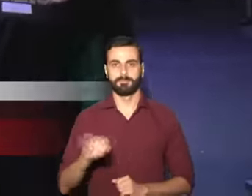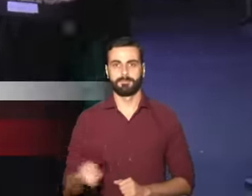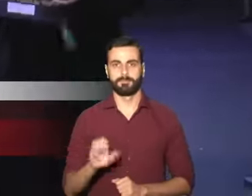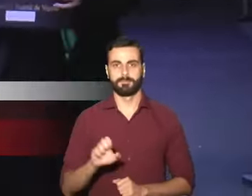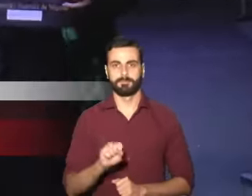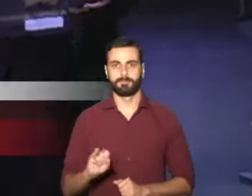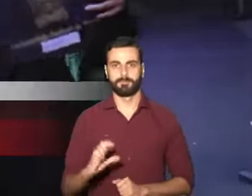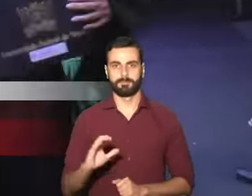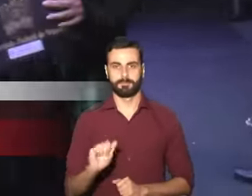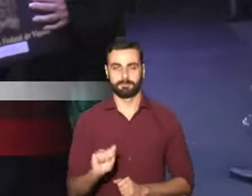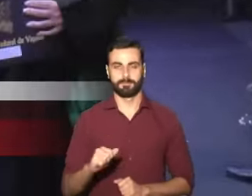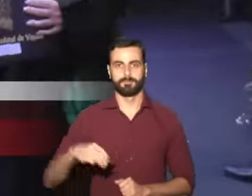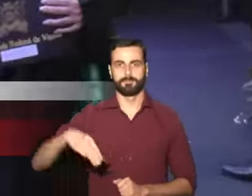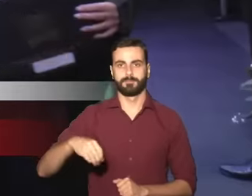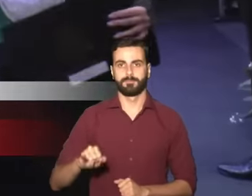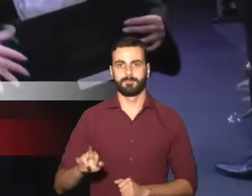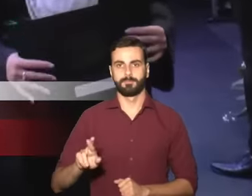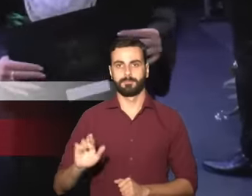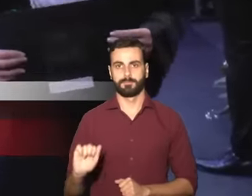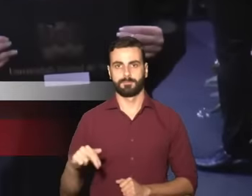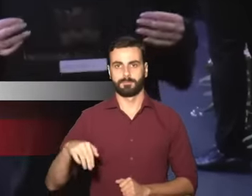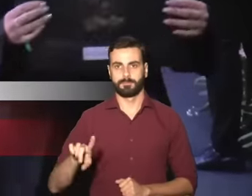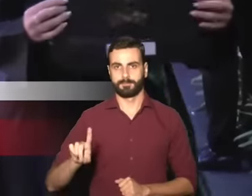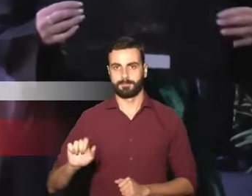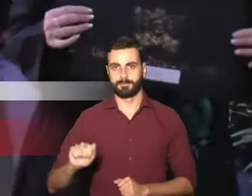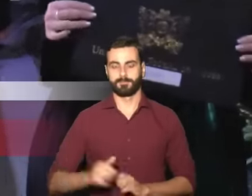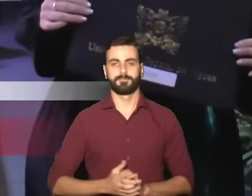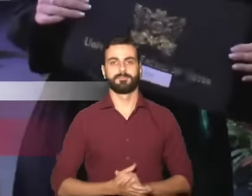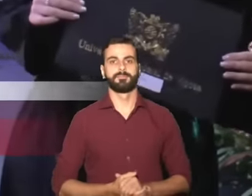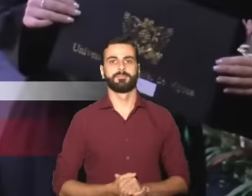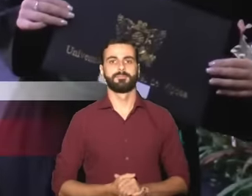Jéssica Miranda Winter.